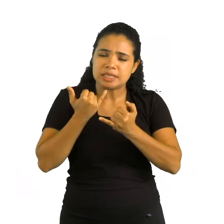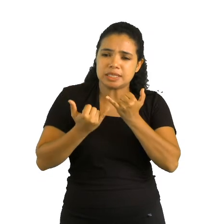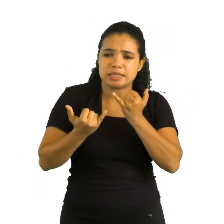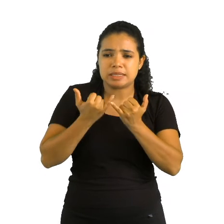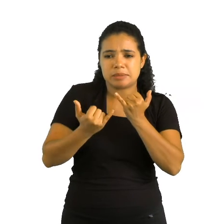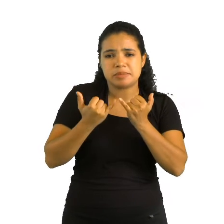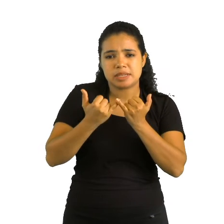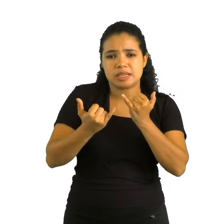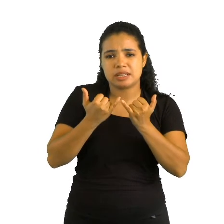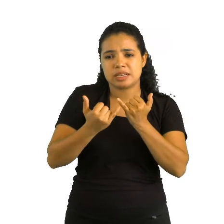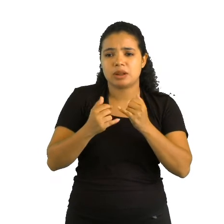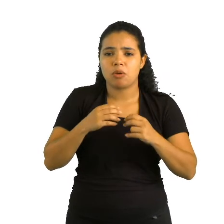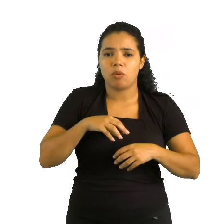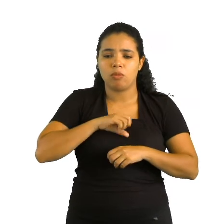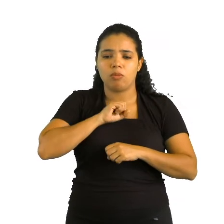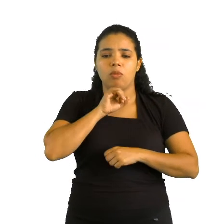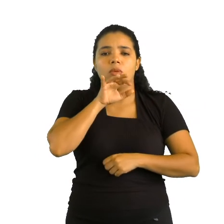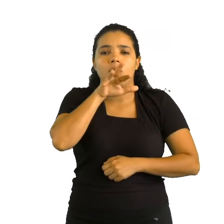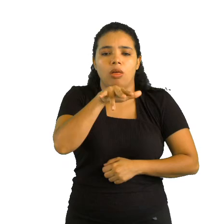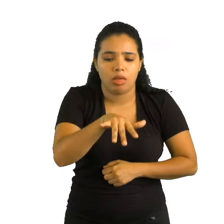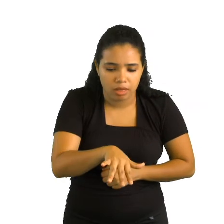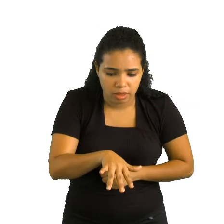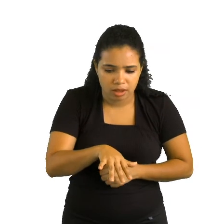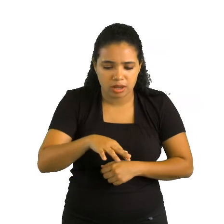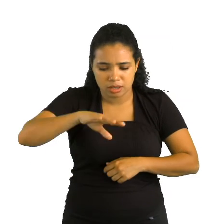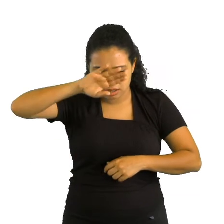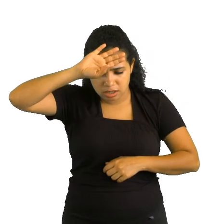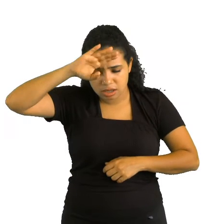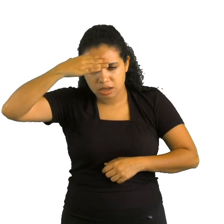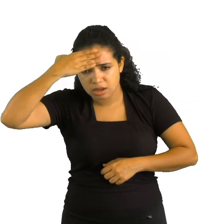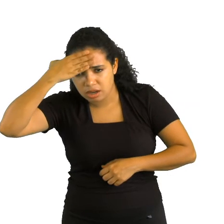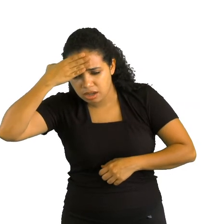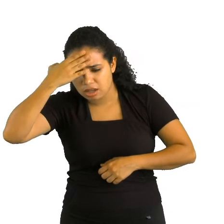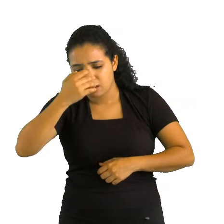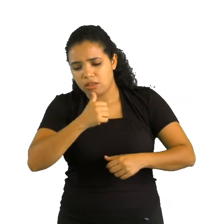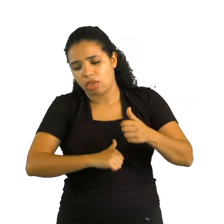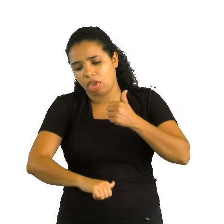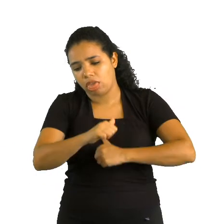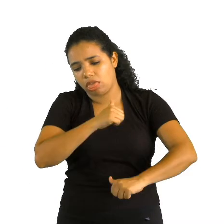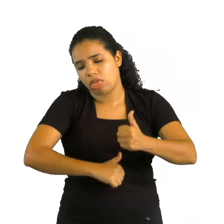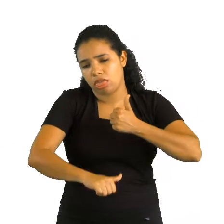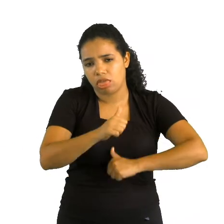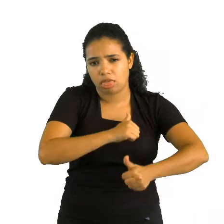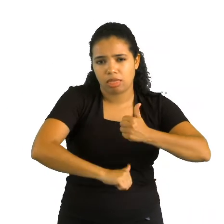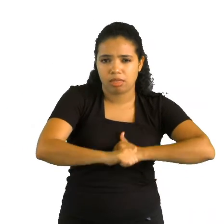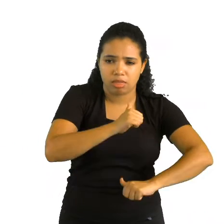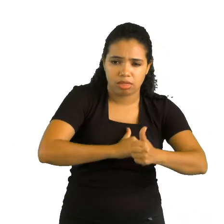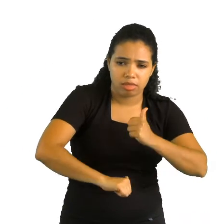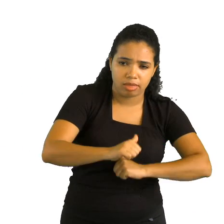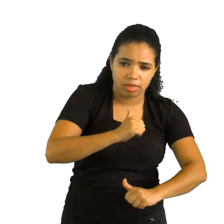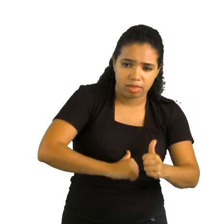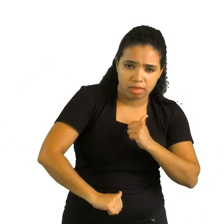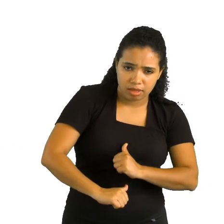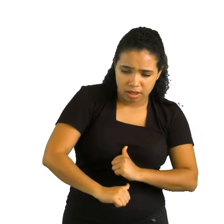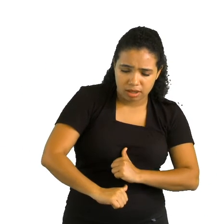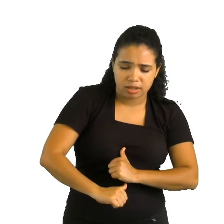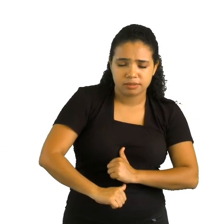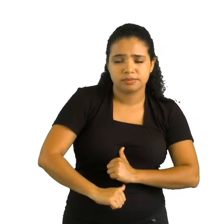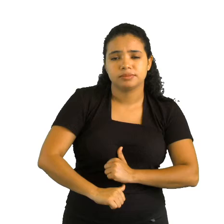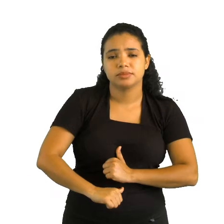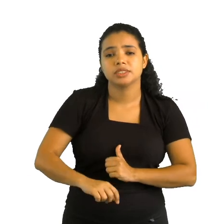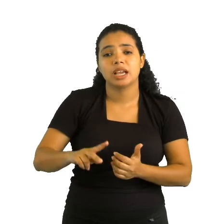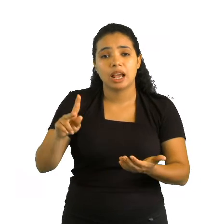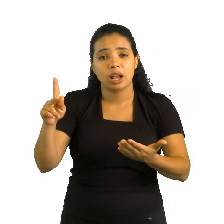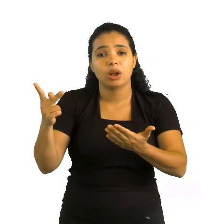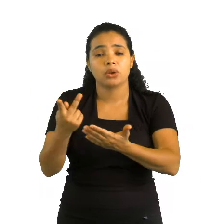parecidos, como vômito, febre, diarreia. Esses sintomas são comuns em